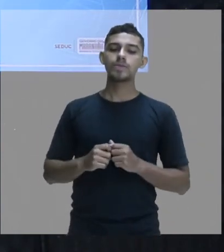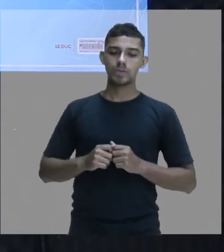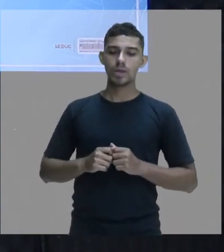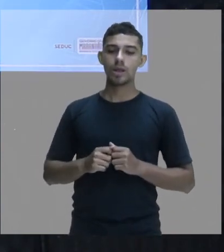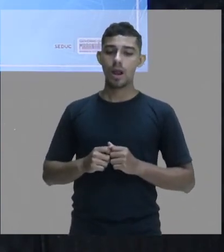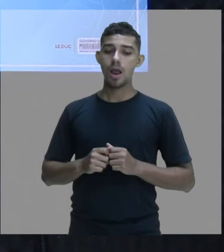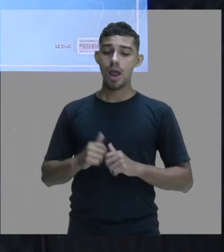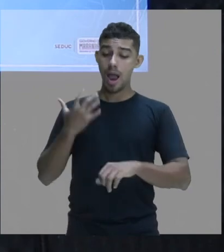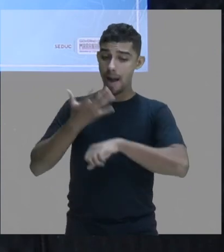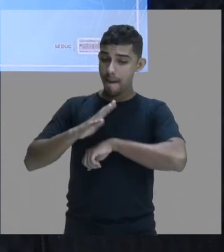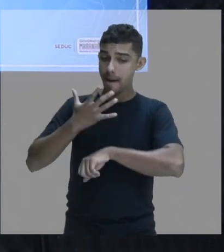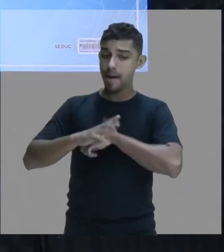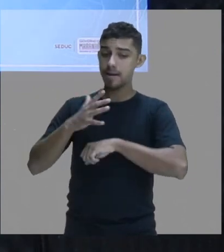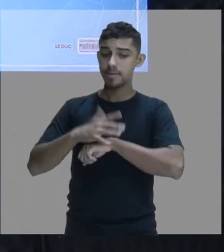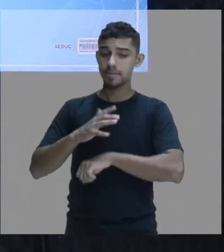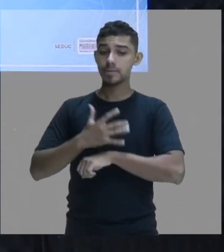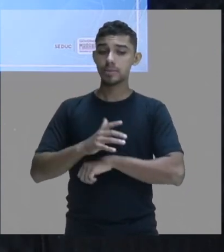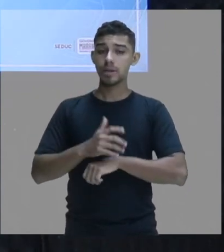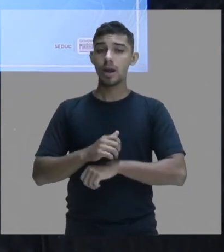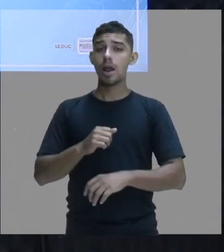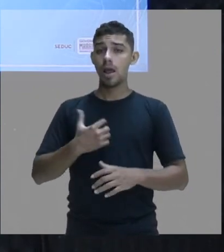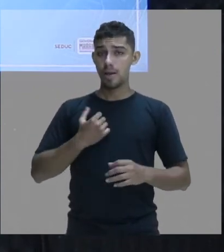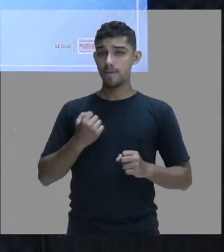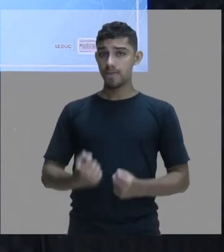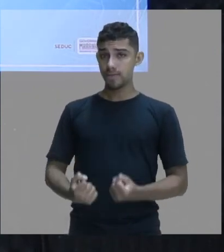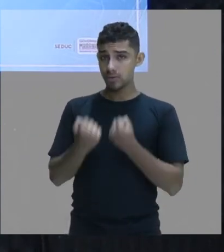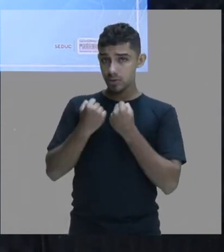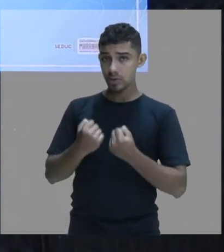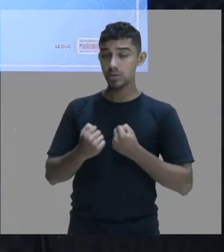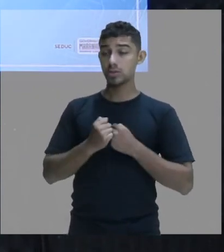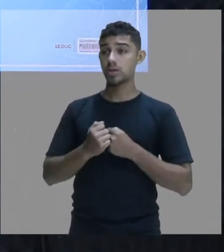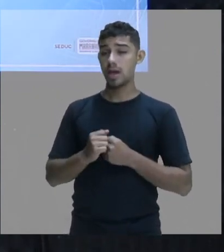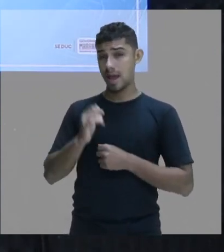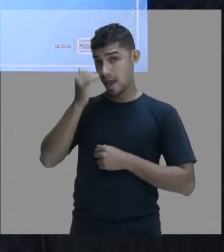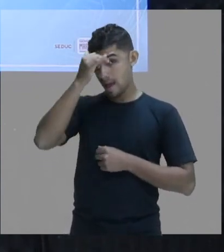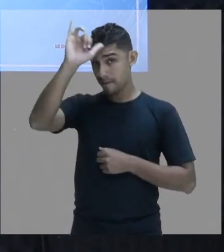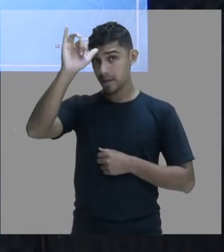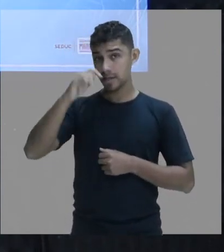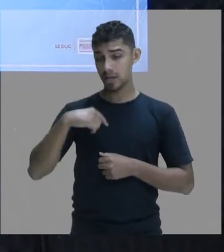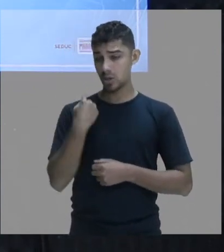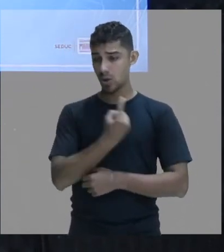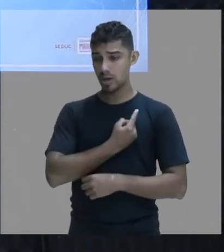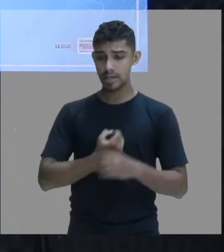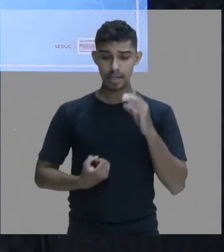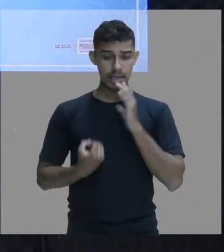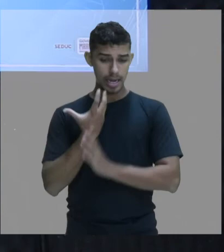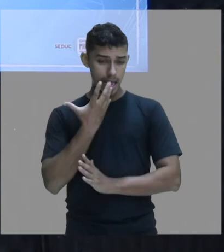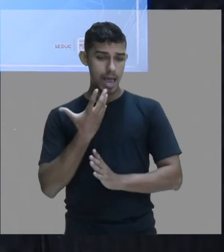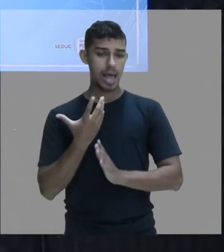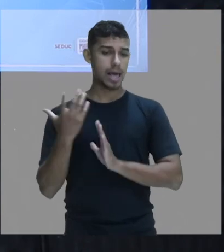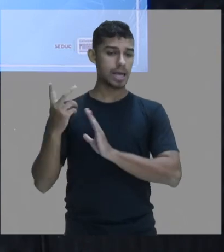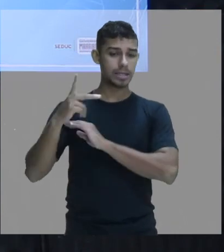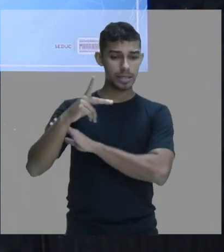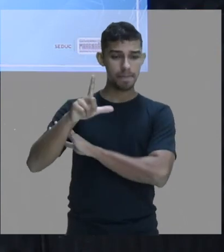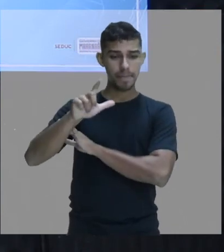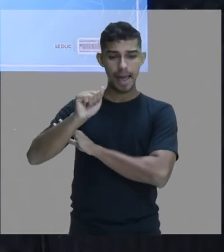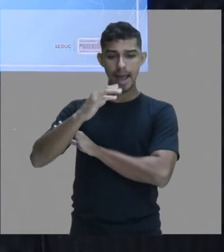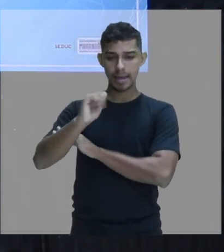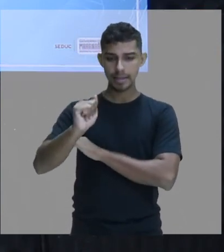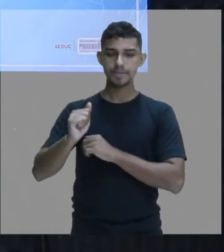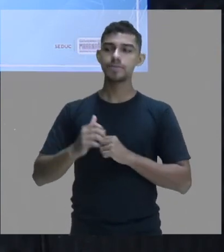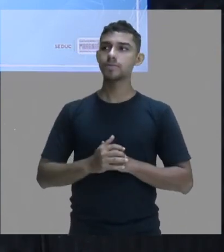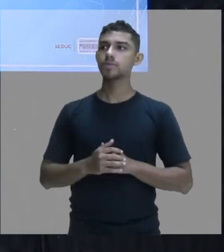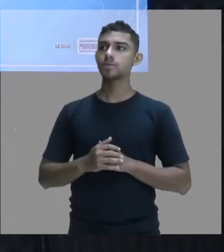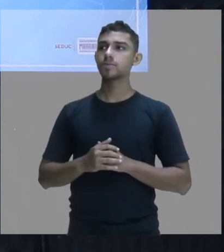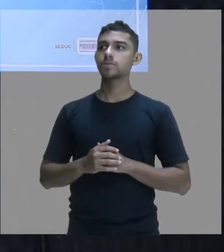ó. Então a prática de exercícios físicos, de atividades físicas, evita que a gente crie esse tipo de placa, ó, que nós aumentemos a nossa pressão